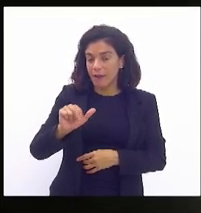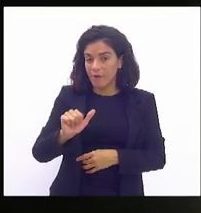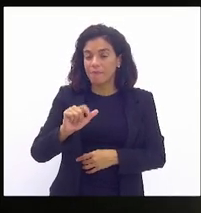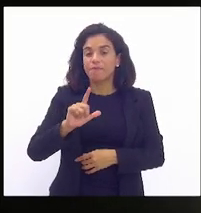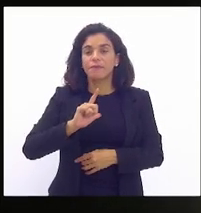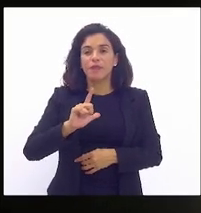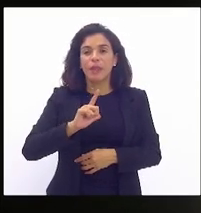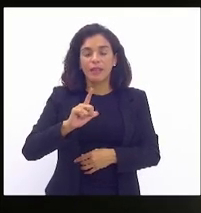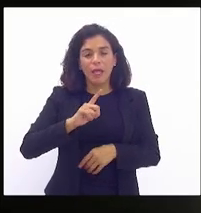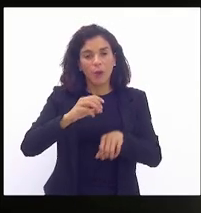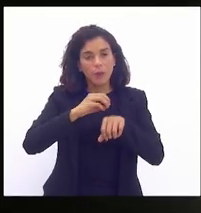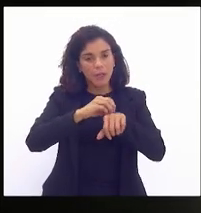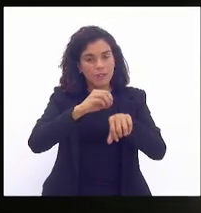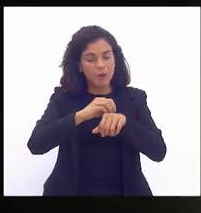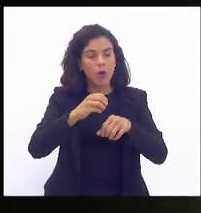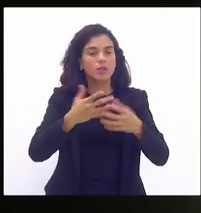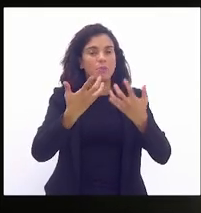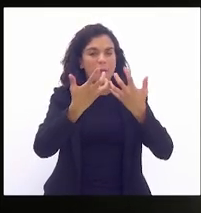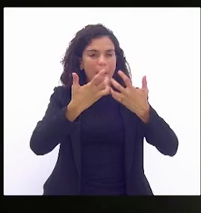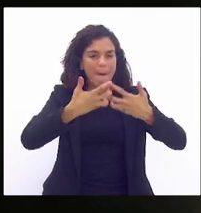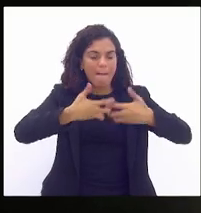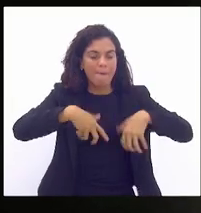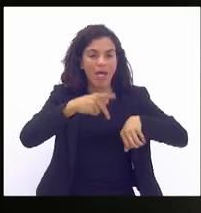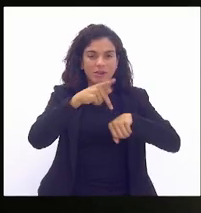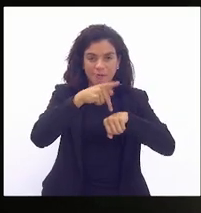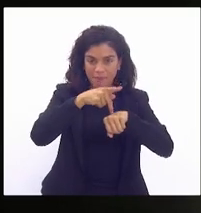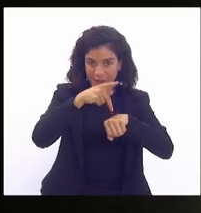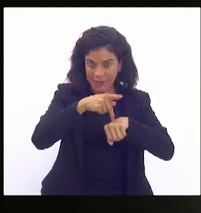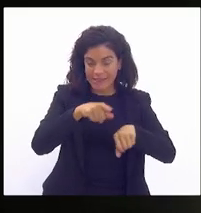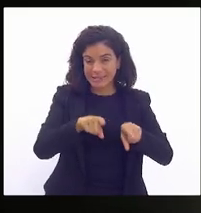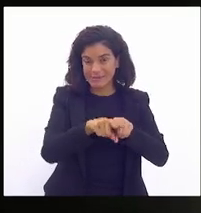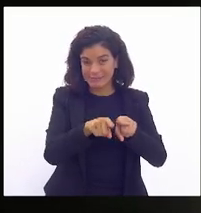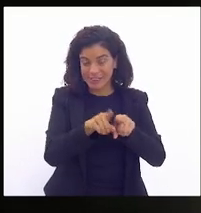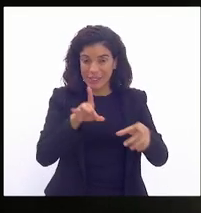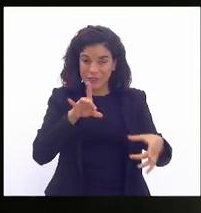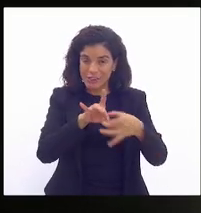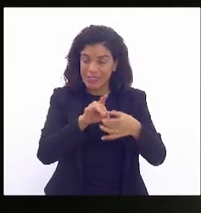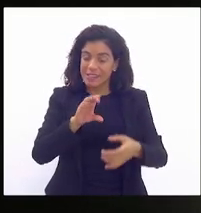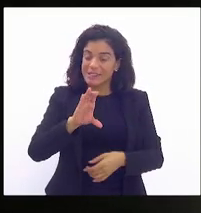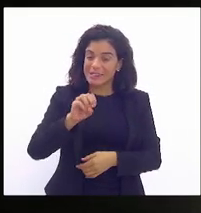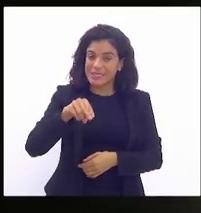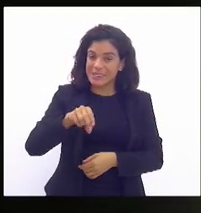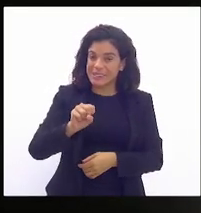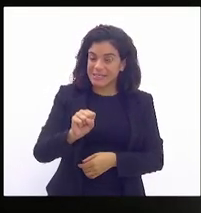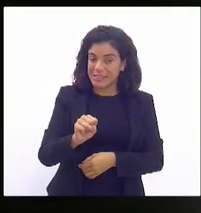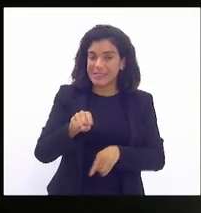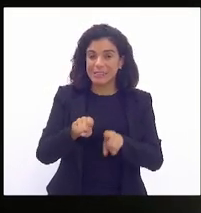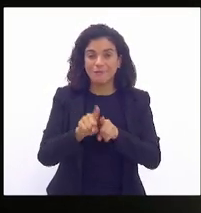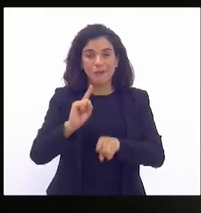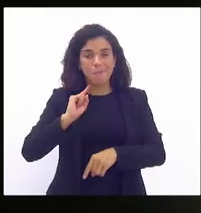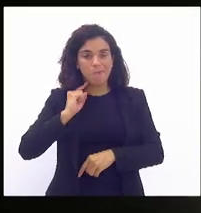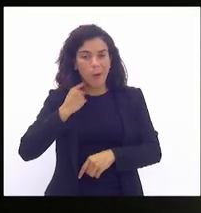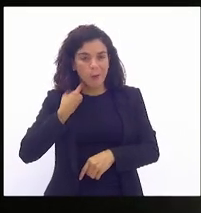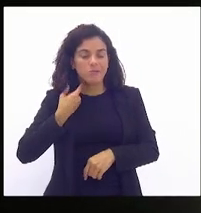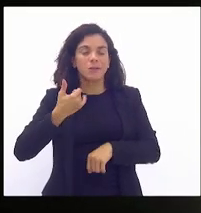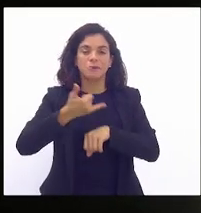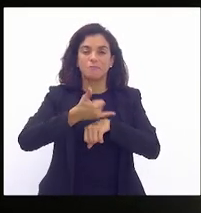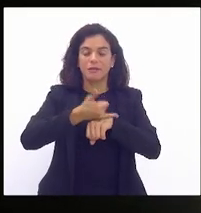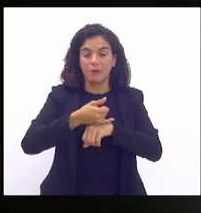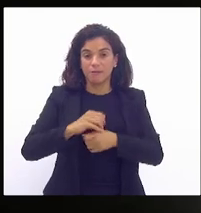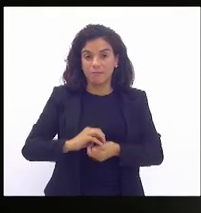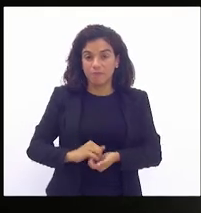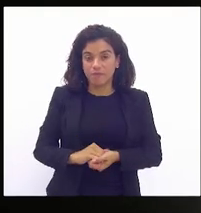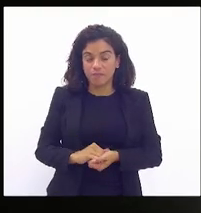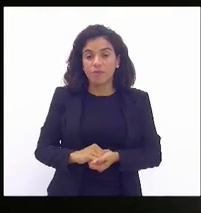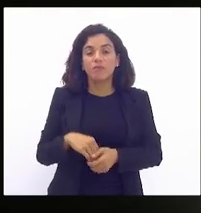extração, transporte e processamento de minério de ferro. Está tudo atrelado com a CCN, e na verdade com a produção de metal. E ali